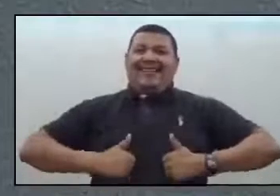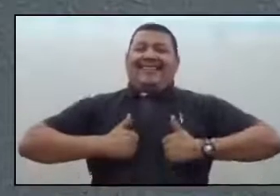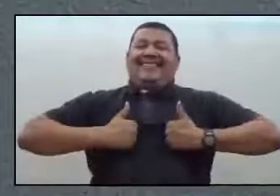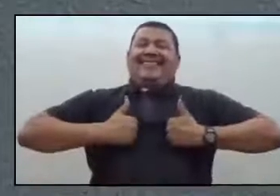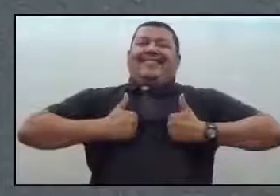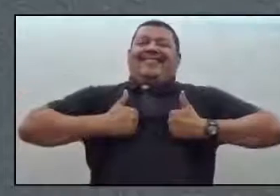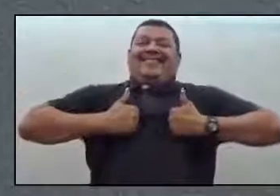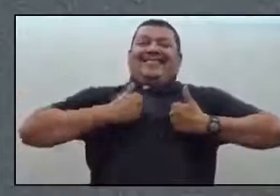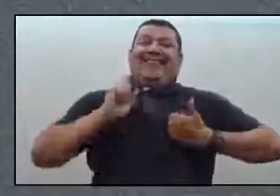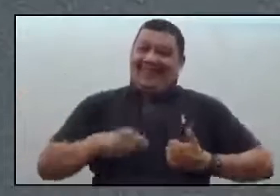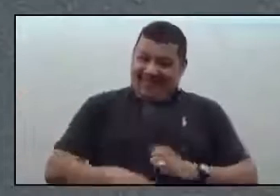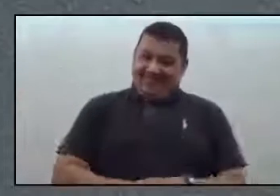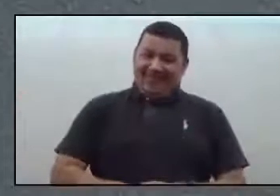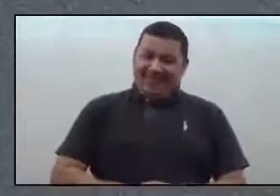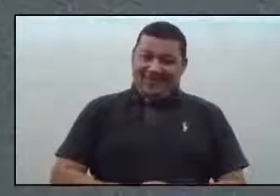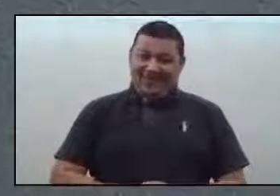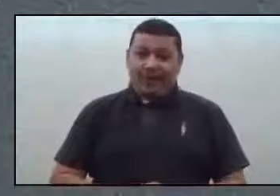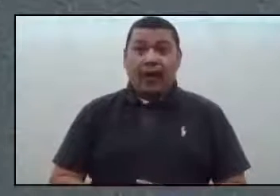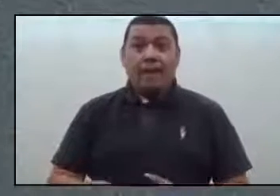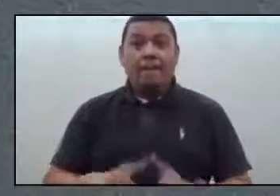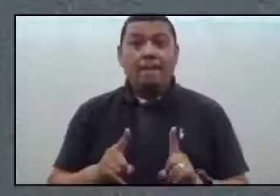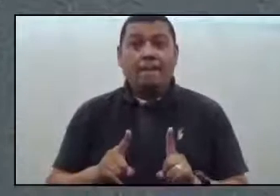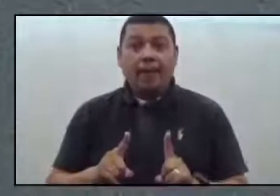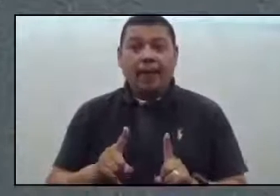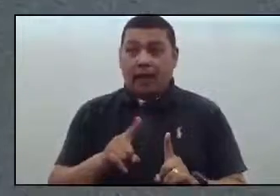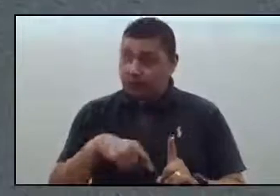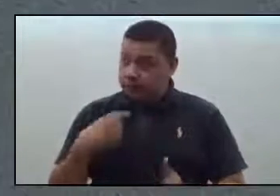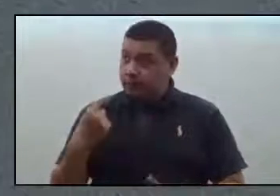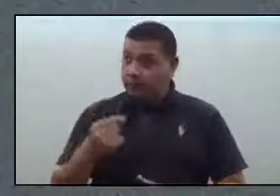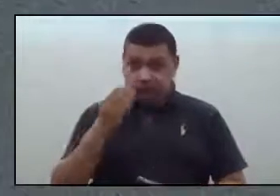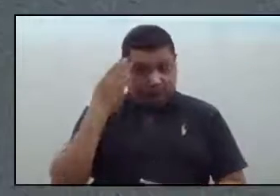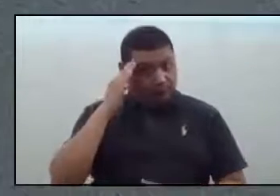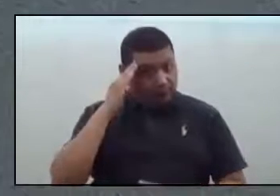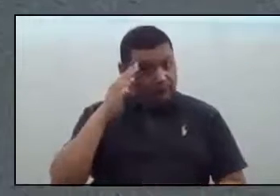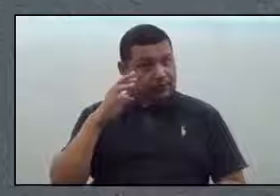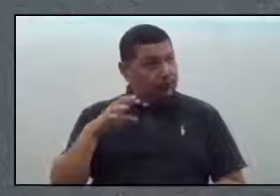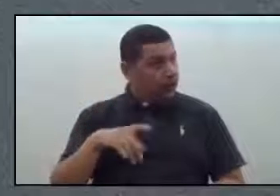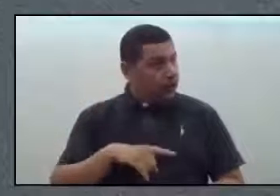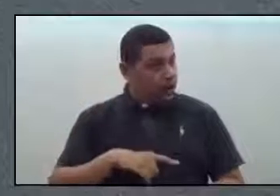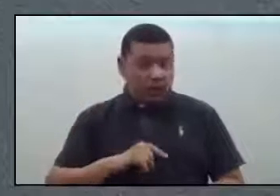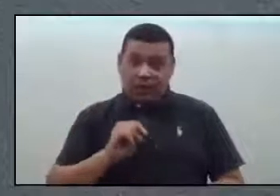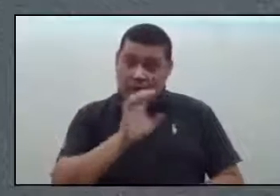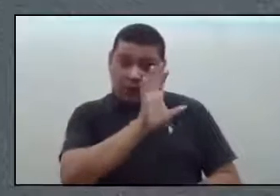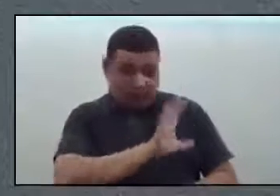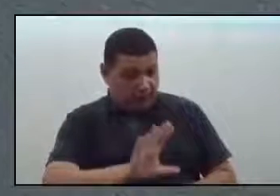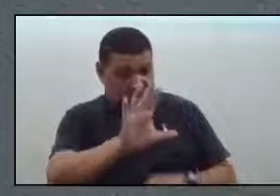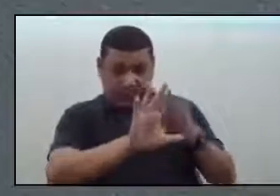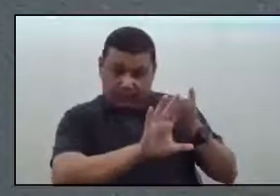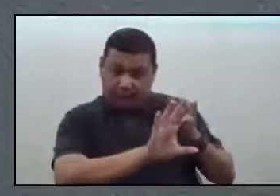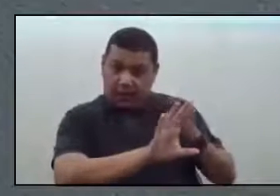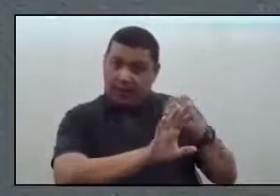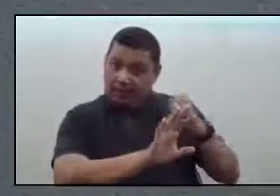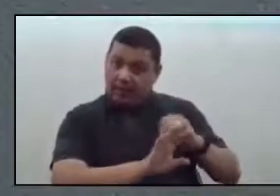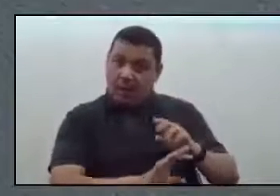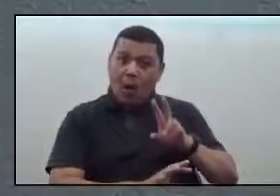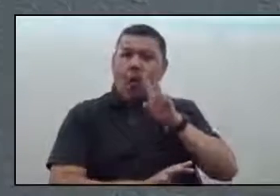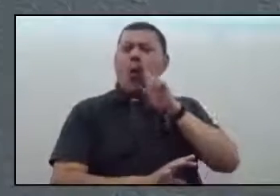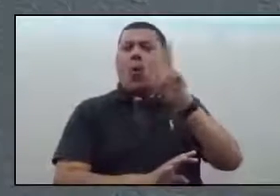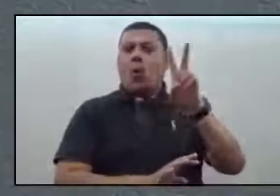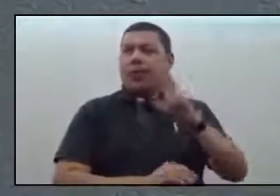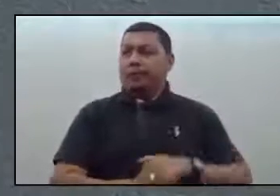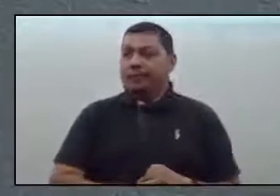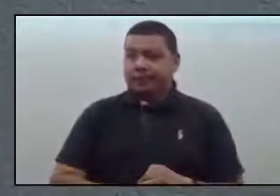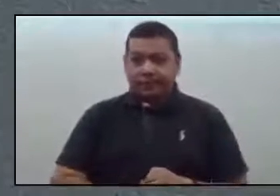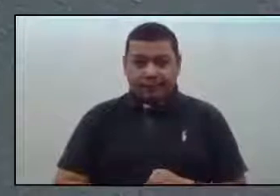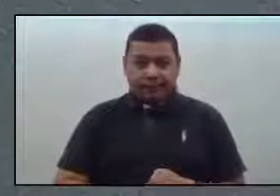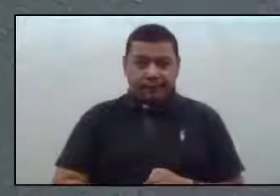café. Mas entendemos também que a região tem que ser forte, para que tenhamos um estado forte, para que